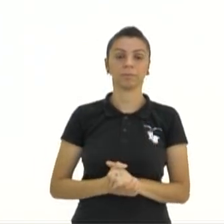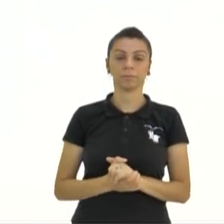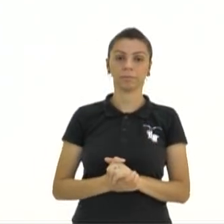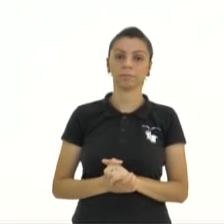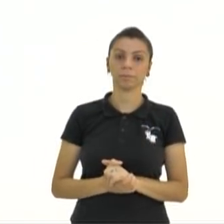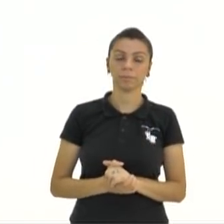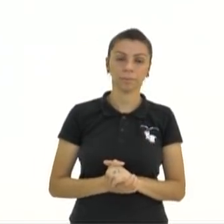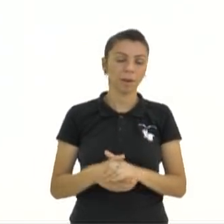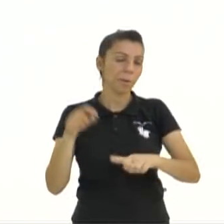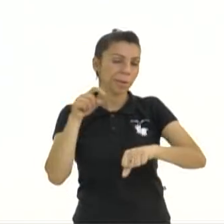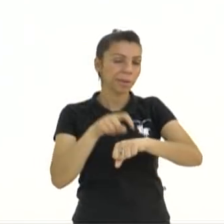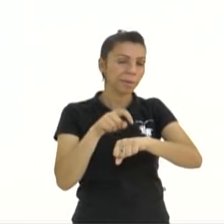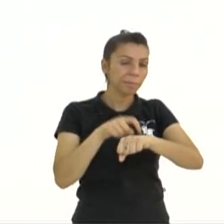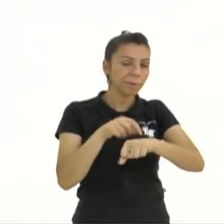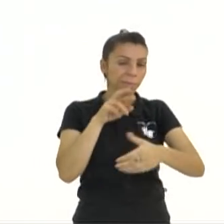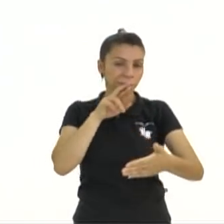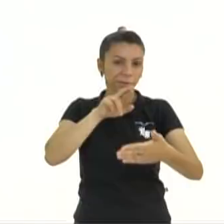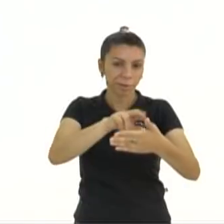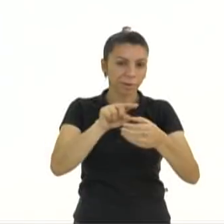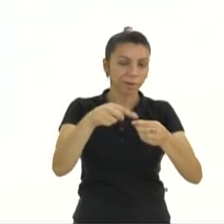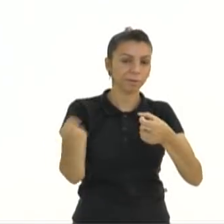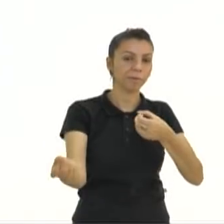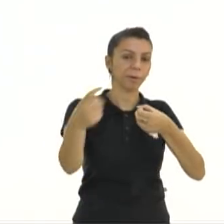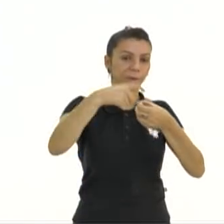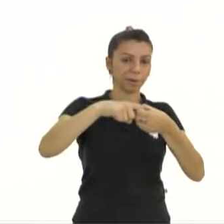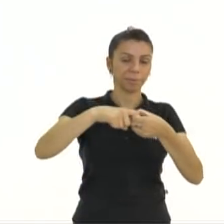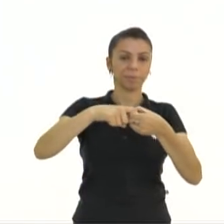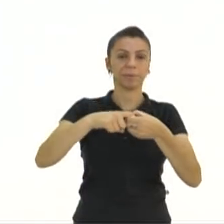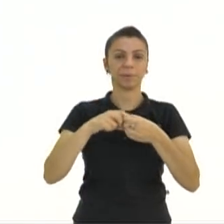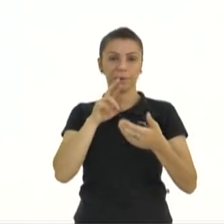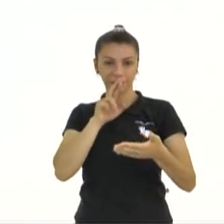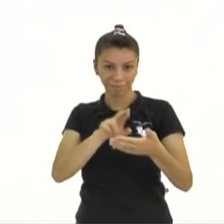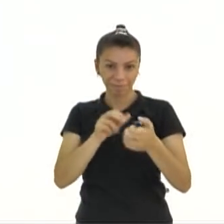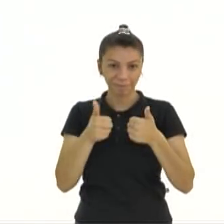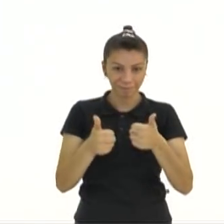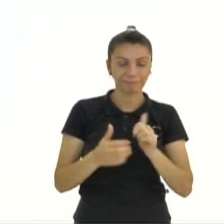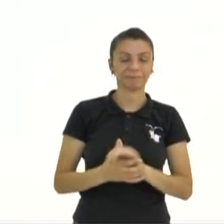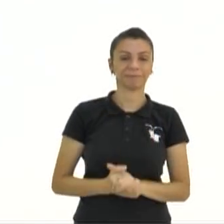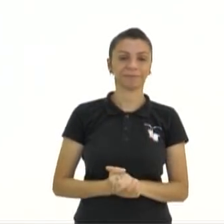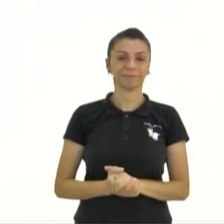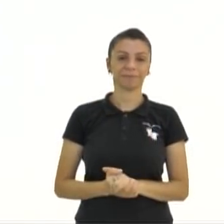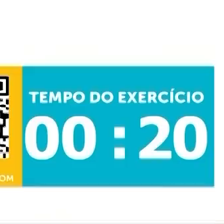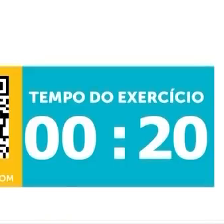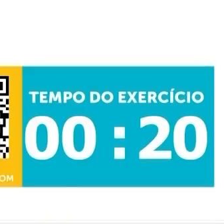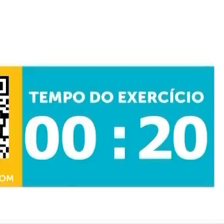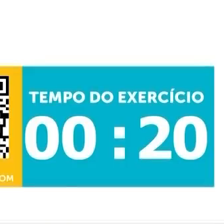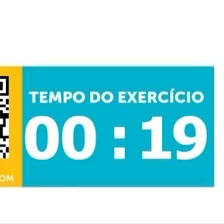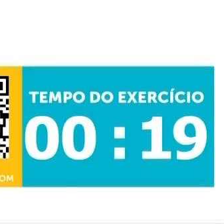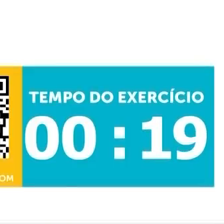correta. Vamos dar um tempo para vocês e já voltamos com a resposta.